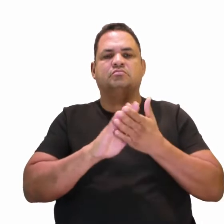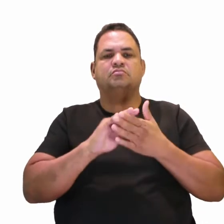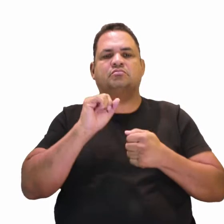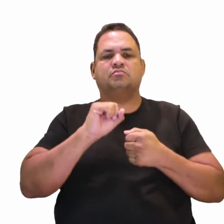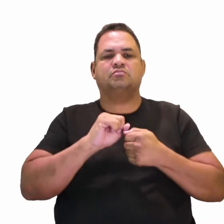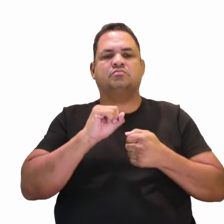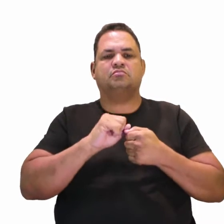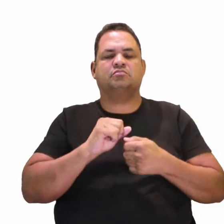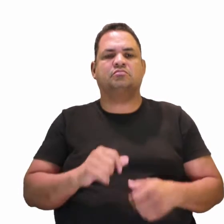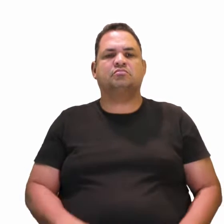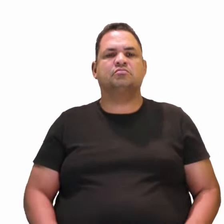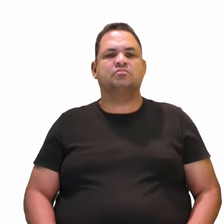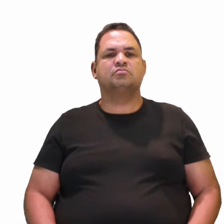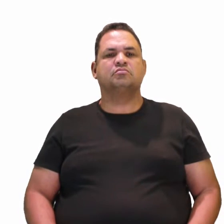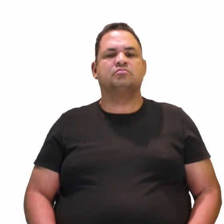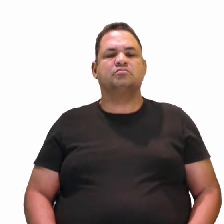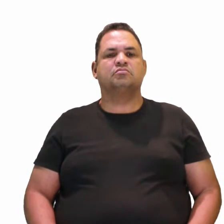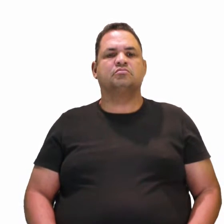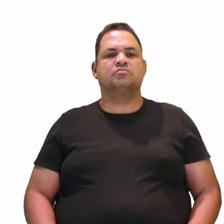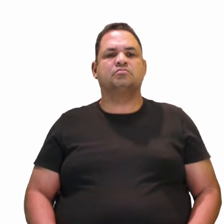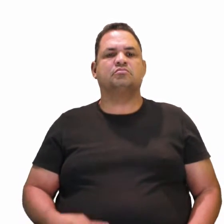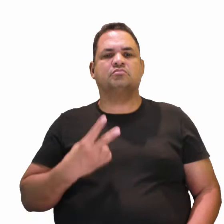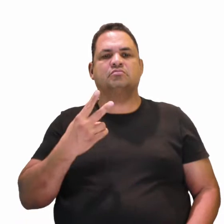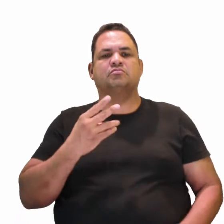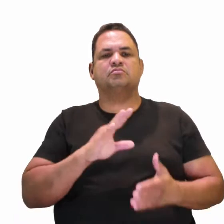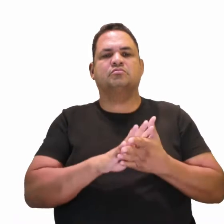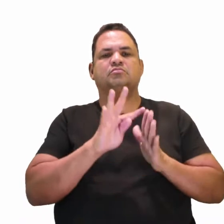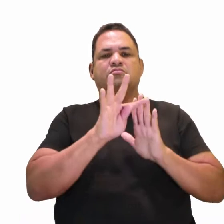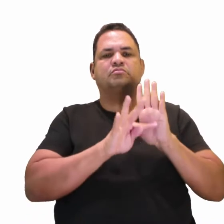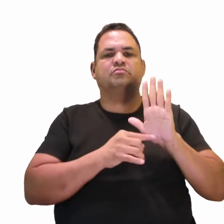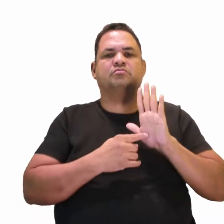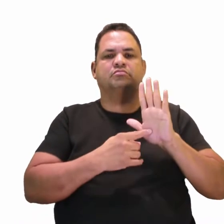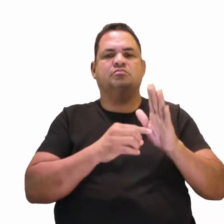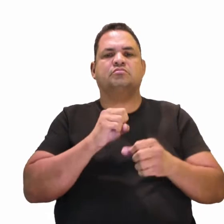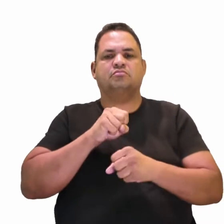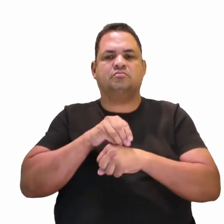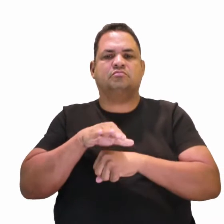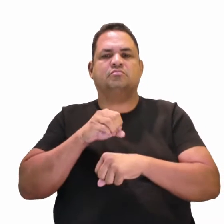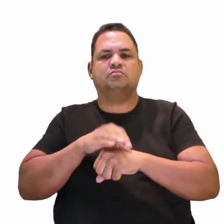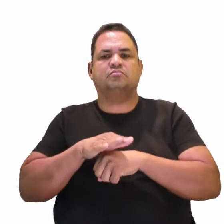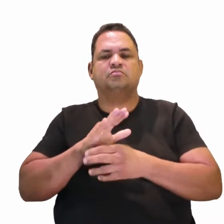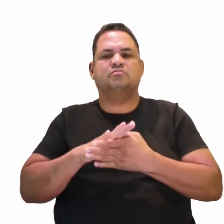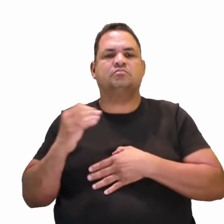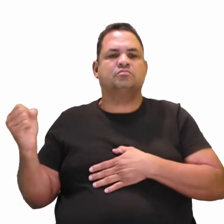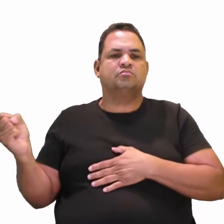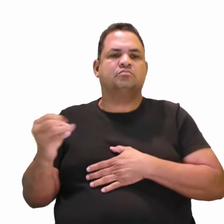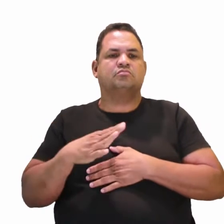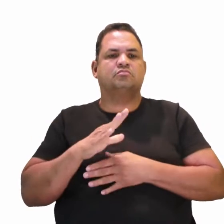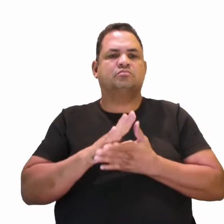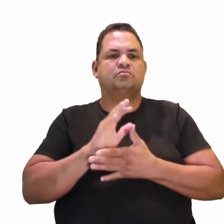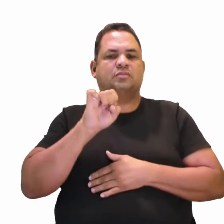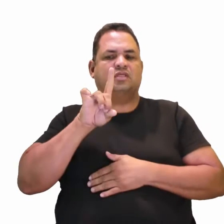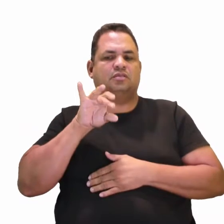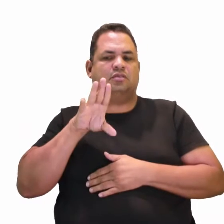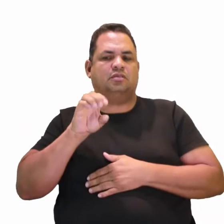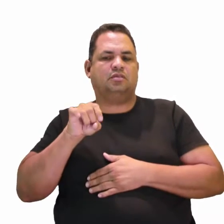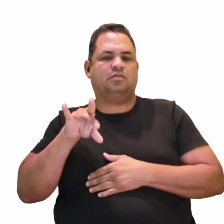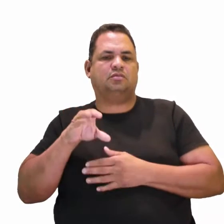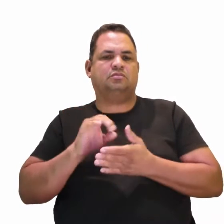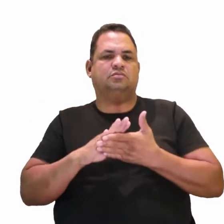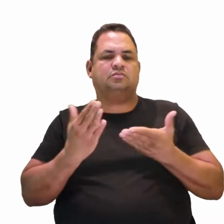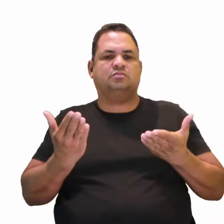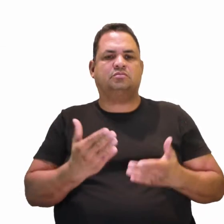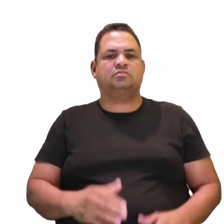faça aqui? Olha aí. 2. O texto fornece algumas dicas aos adolescentes australianos. A gente sabe que é